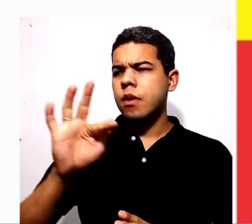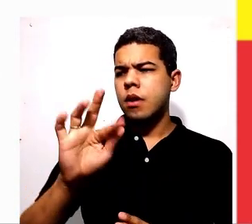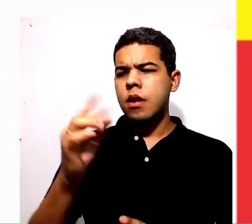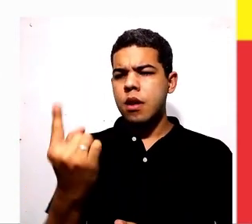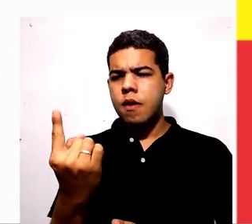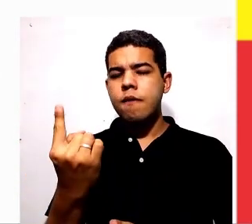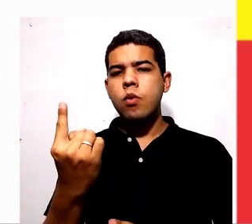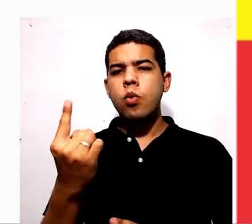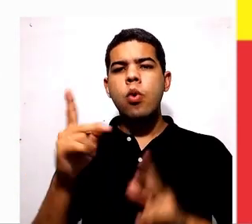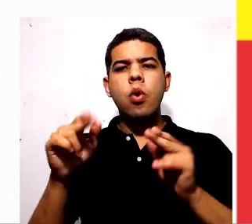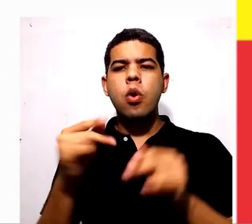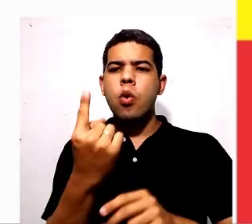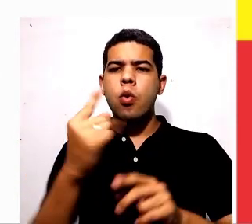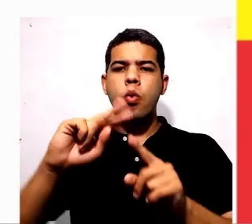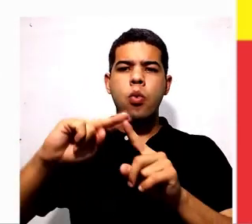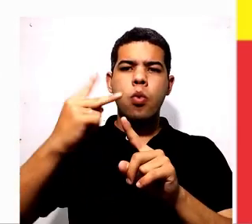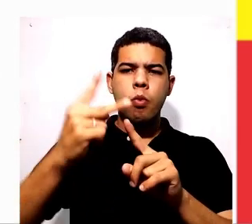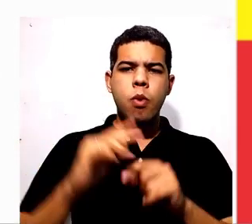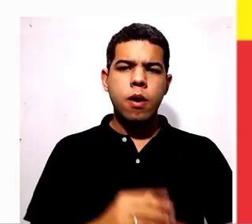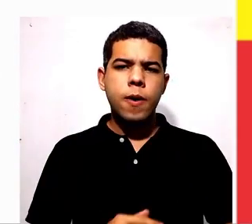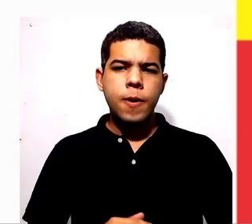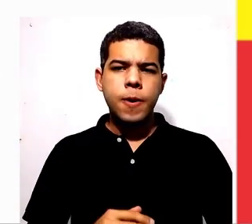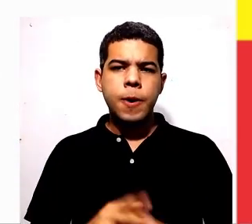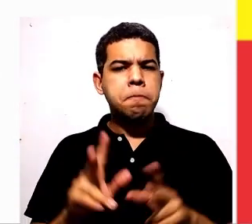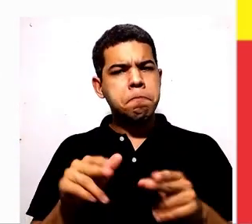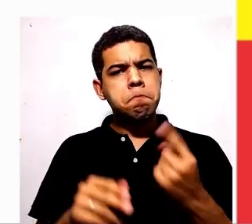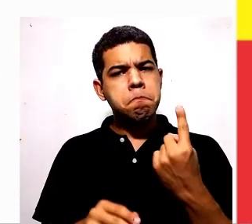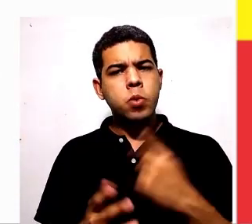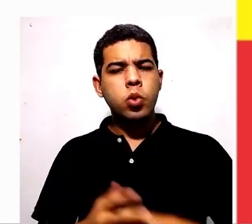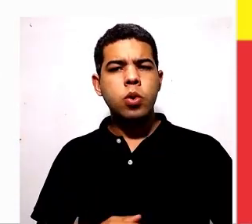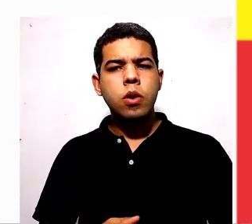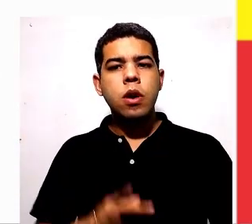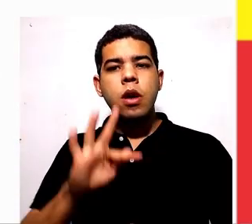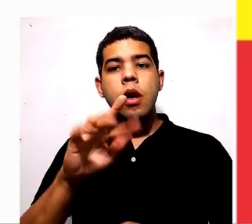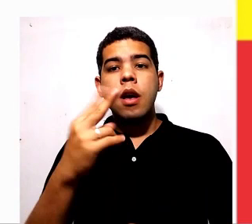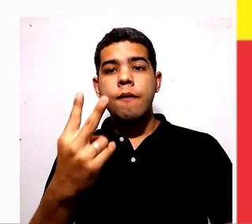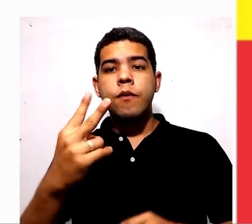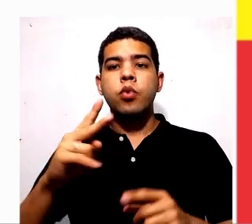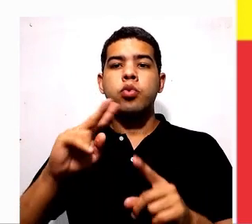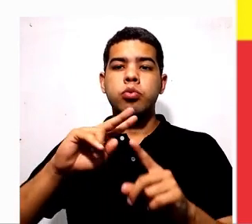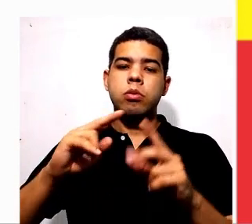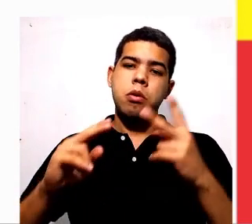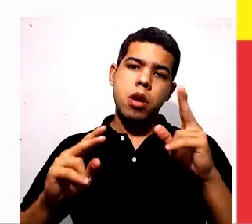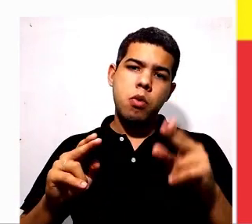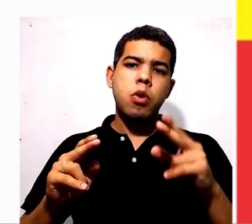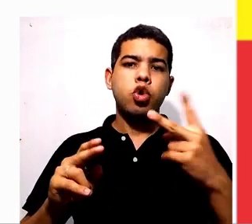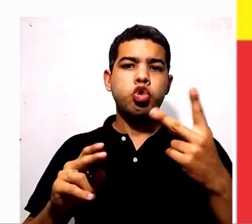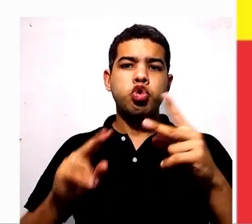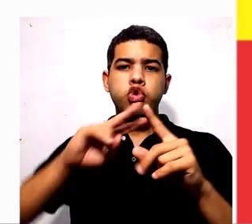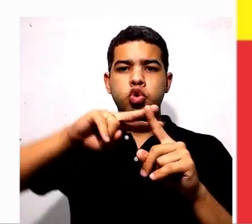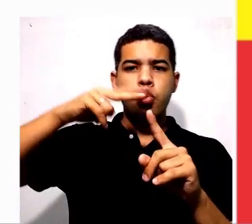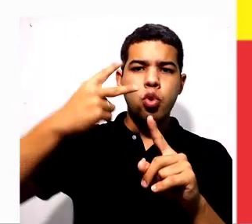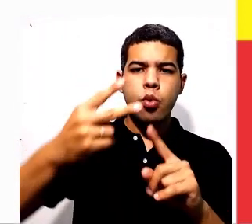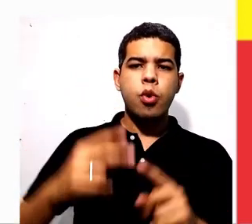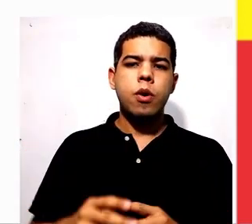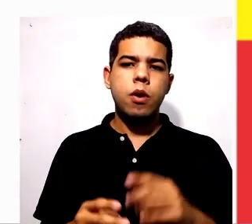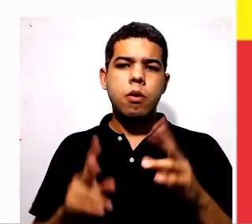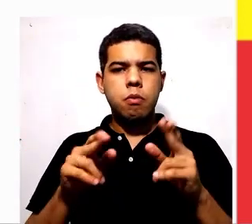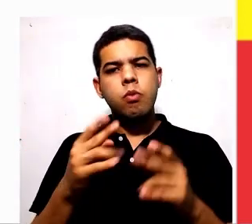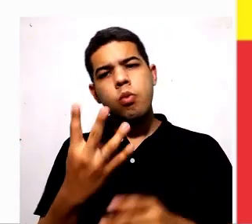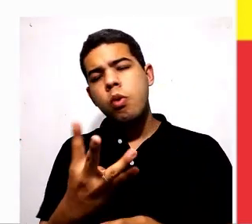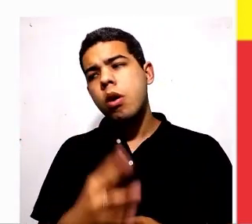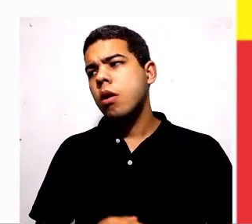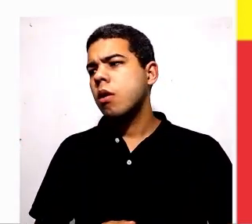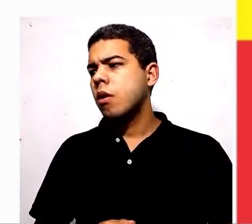1 ao quadrado. E 1 ao quadrado é 1. F2, 2 ao quadrado. 1 de 2 ao quadrado é 4.